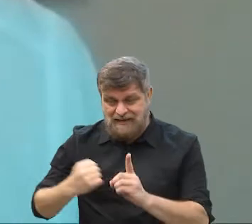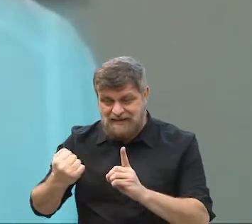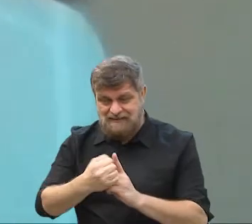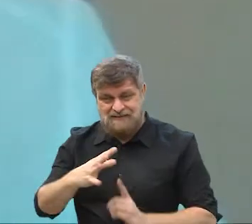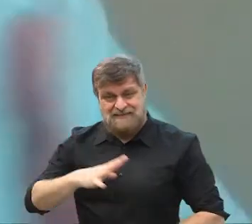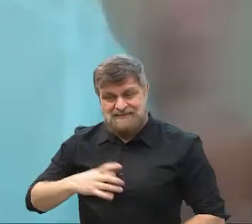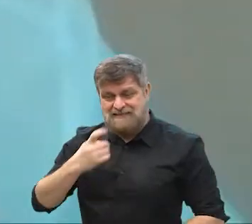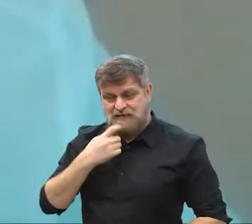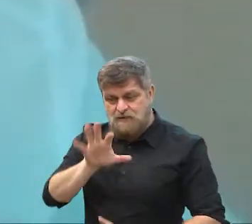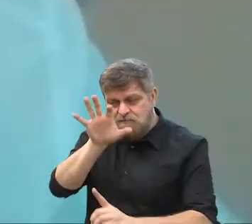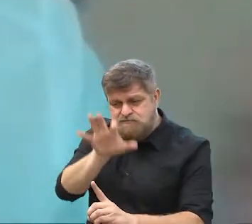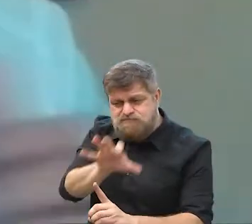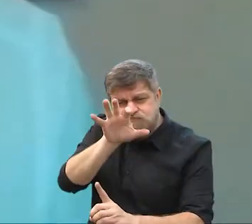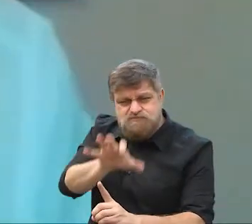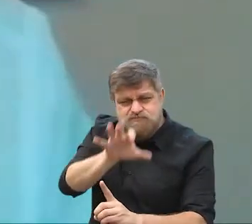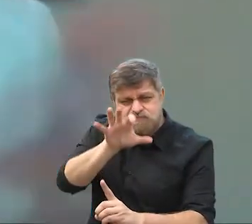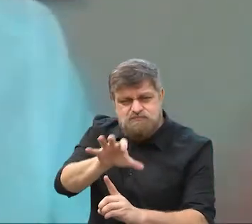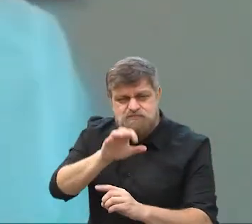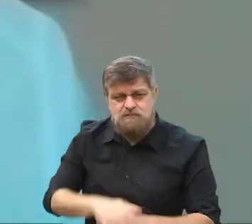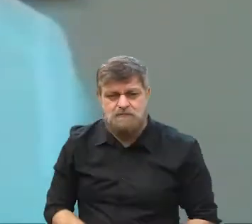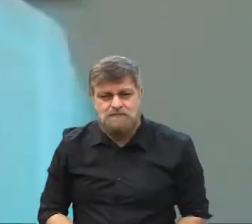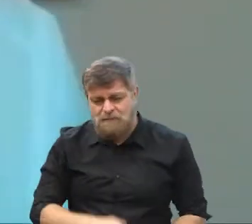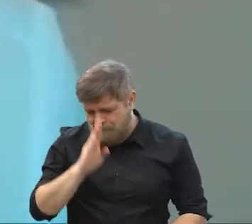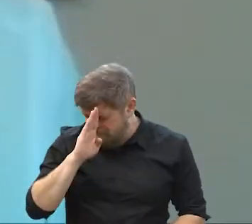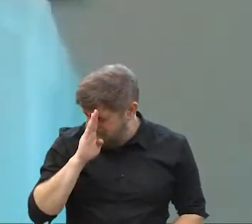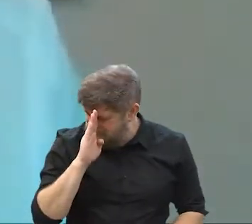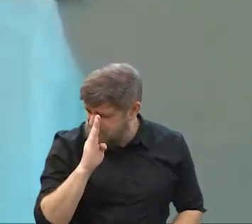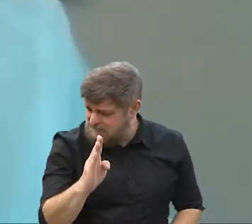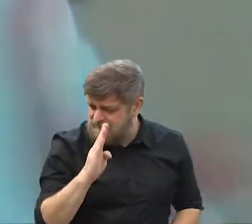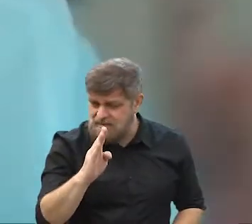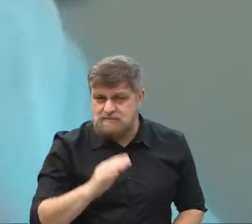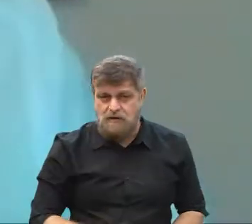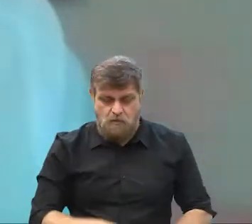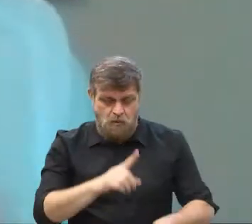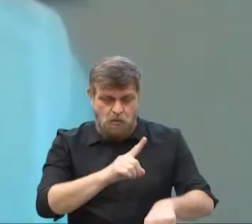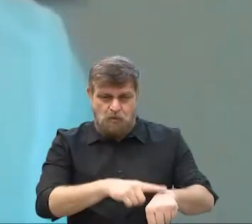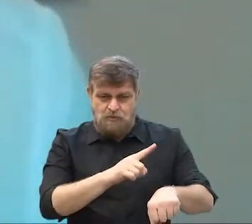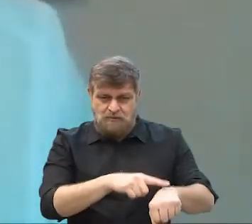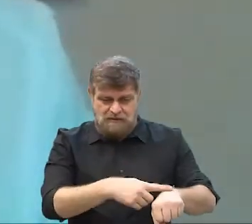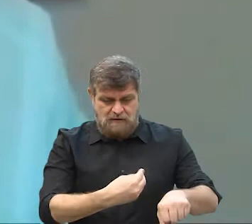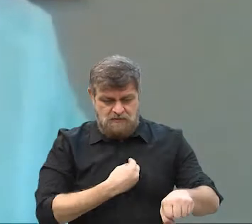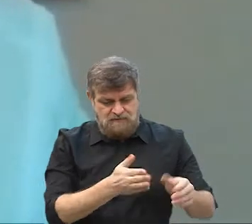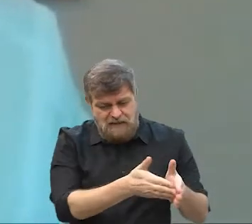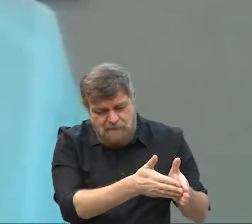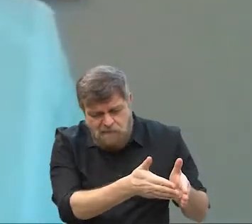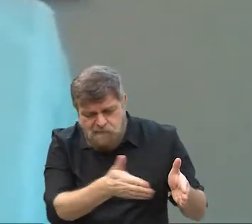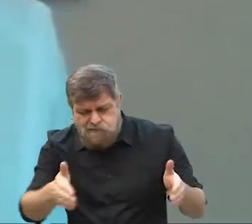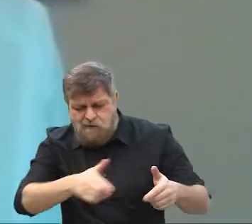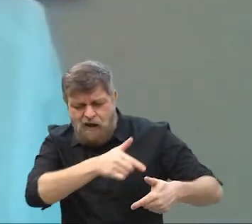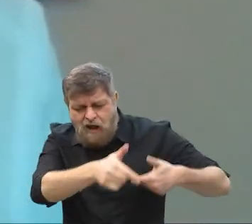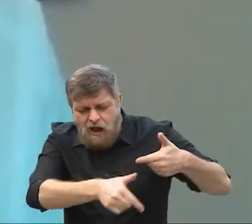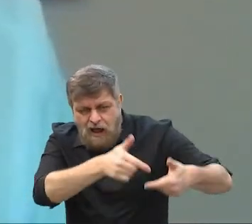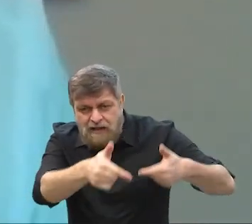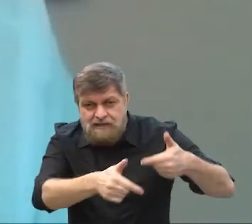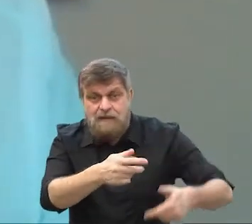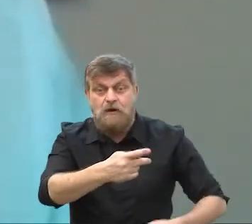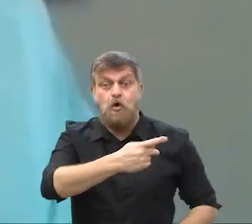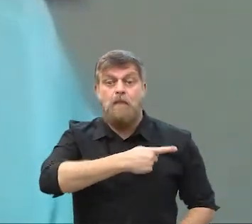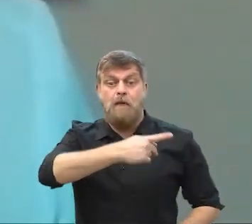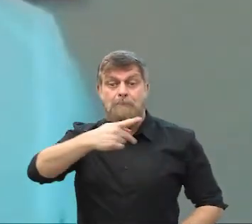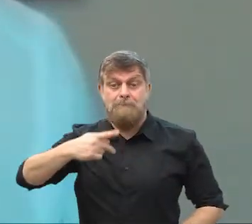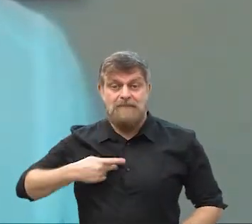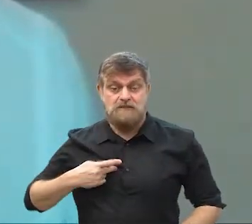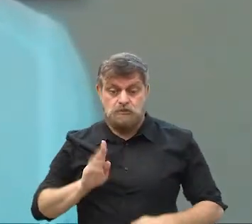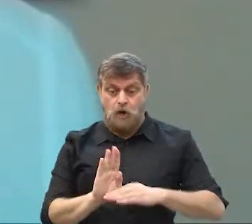de Campinas, especificamente e especialmente o tempo que ele desenvolveu seu trabalho pastoral ali na